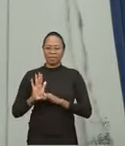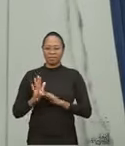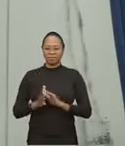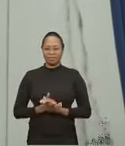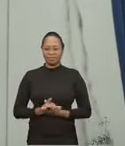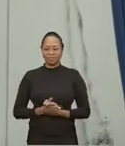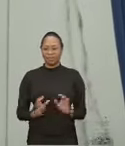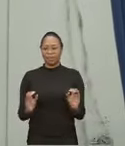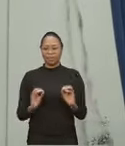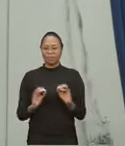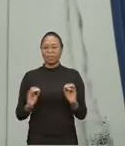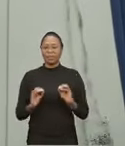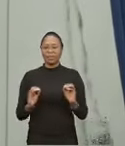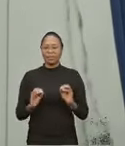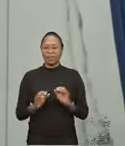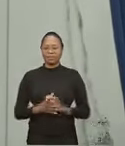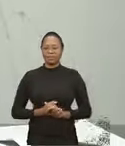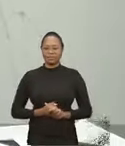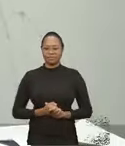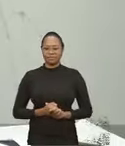não temos mais matéria, senhor presidente.